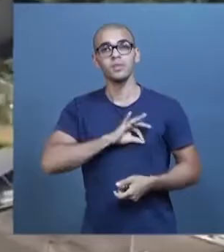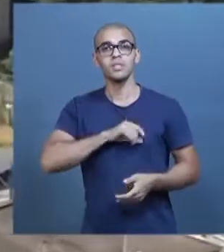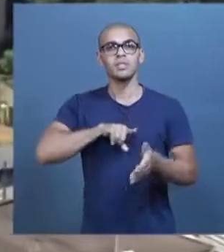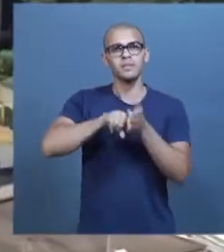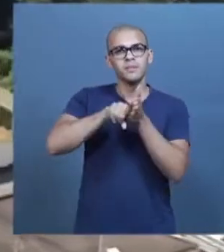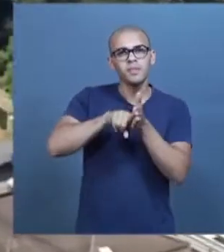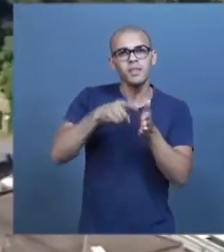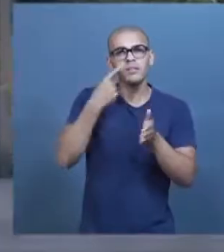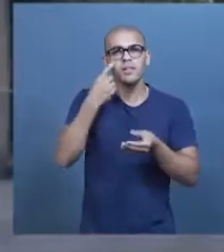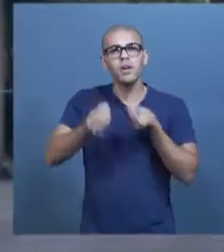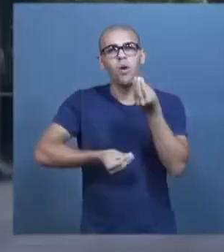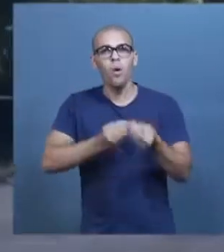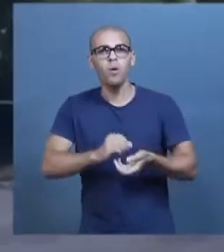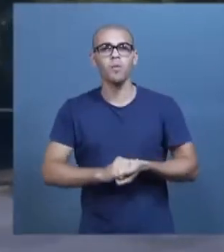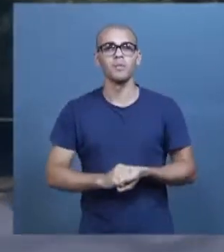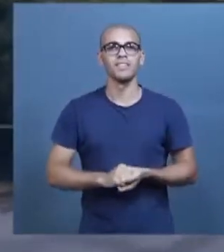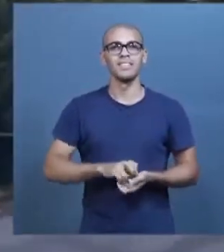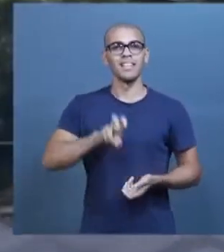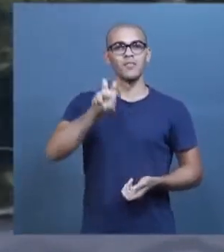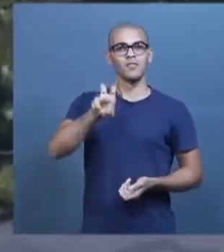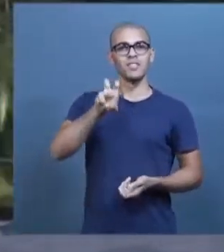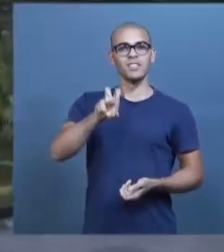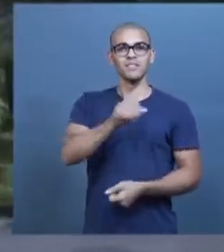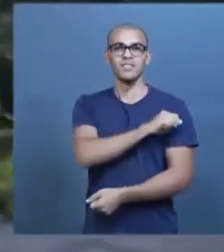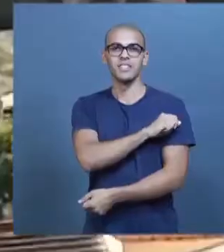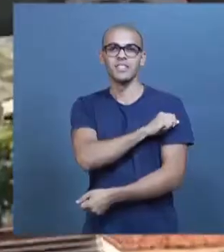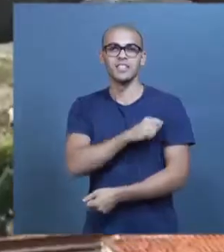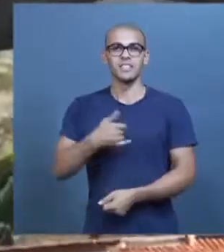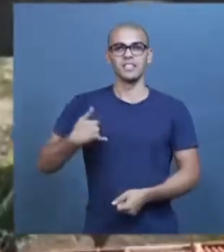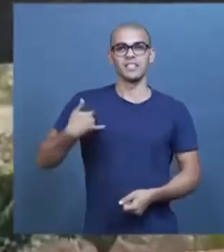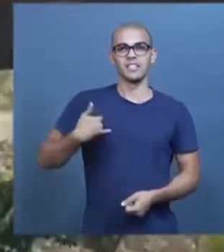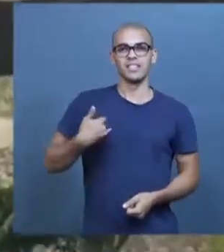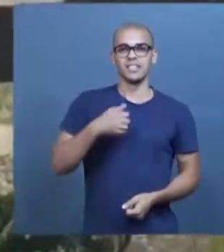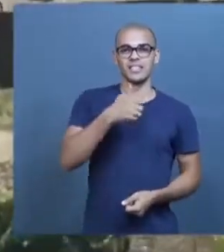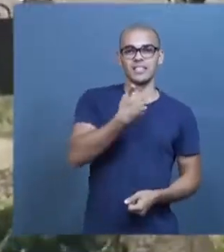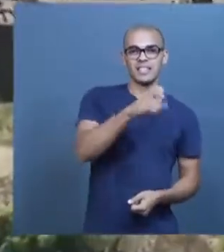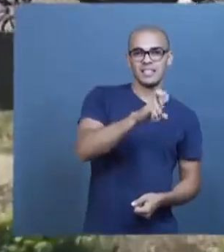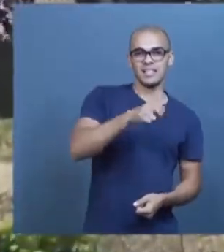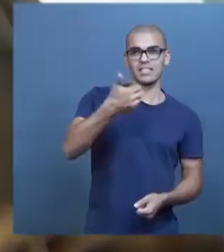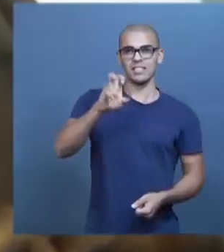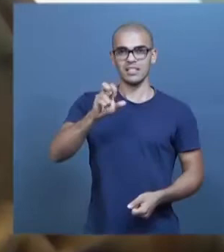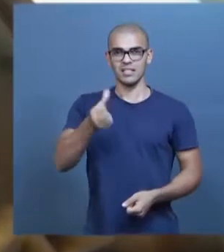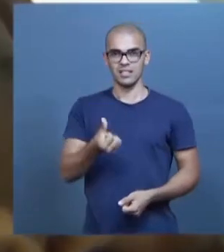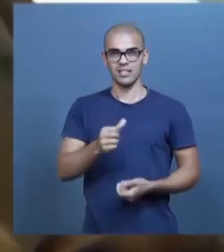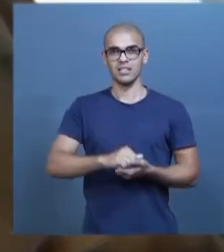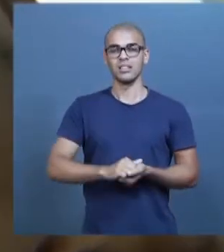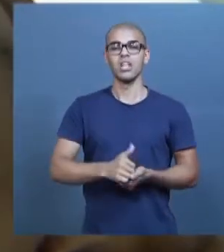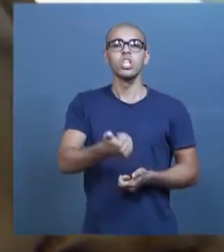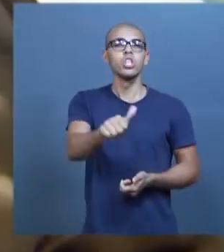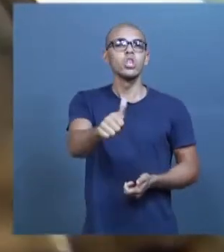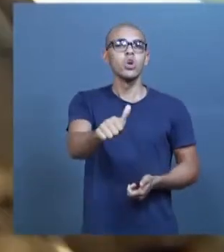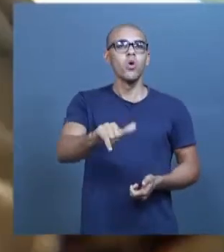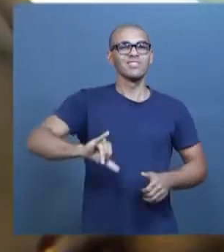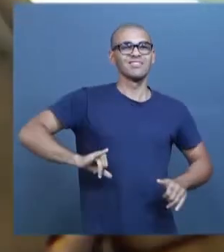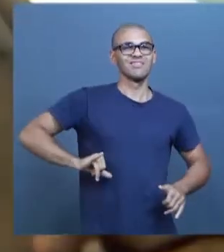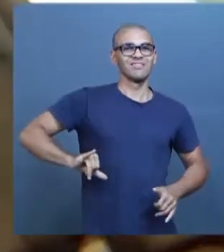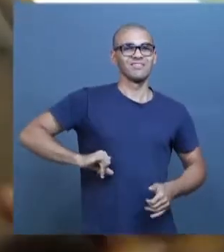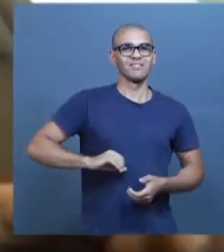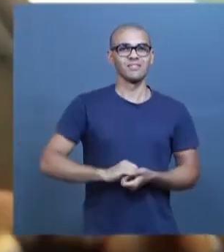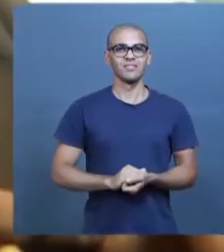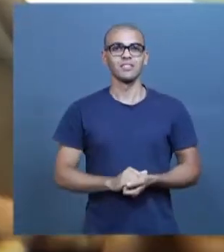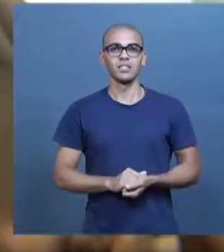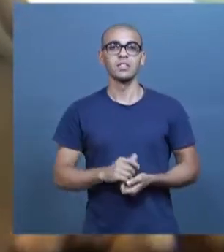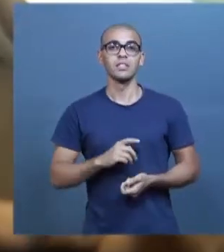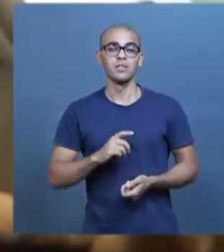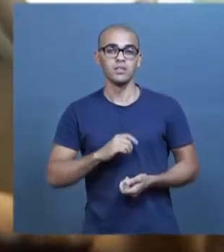incluindo 5 estudantes com idade entre 15 e 16 anos. Outros 11 foram feridos. José Vitor Ramos Lemos, de